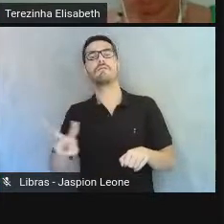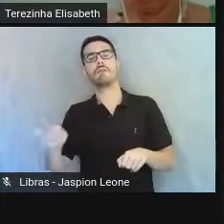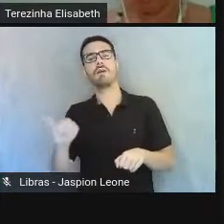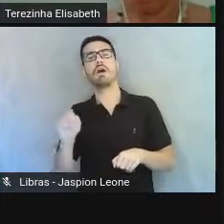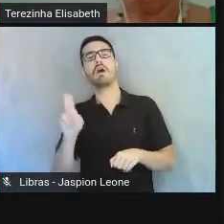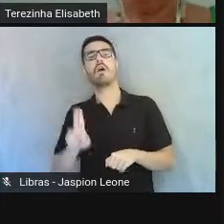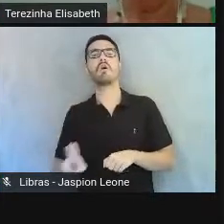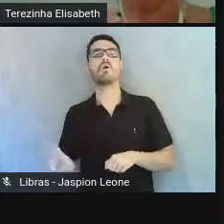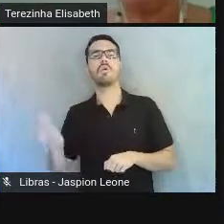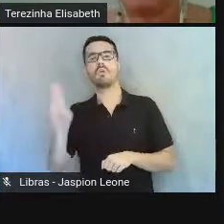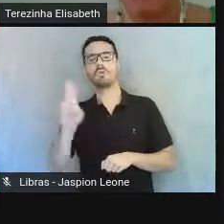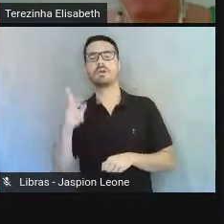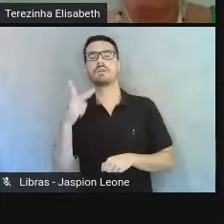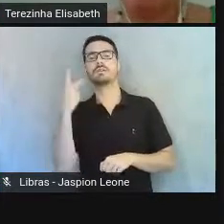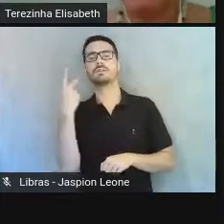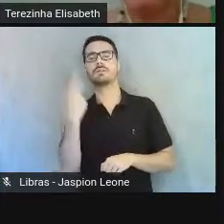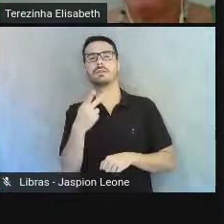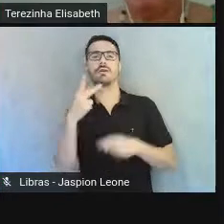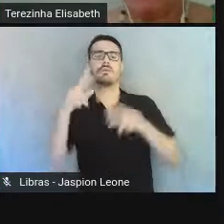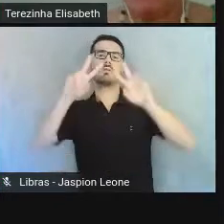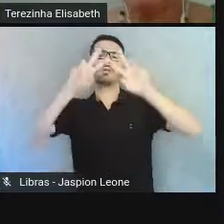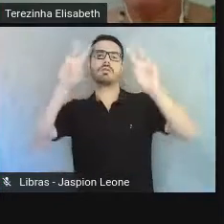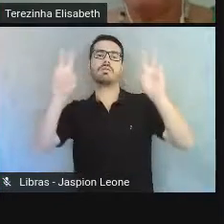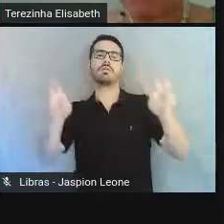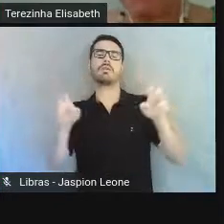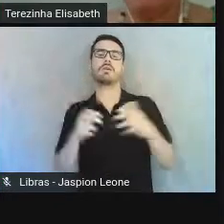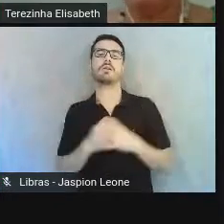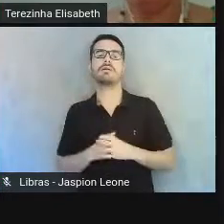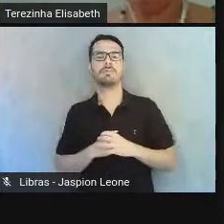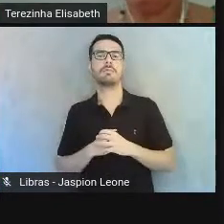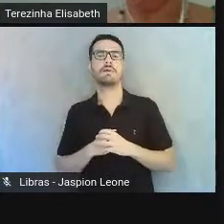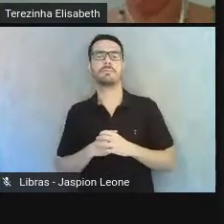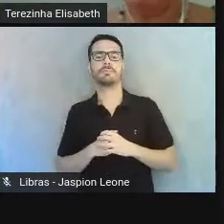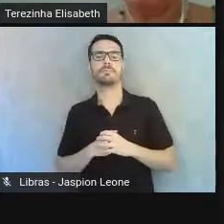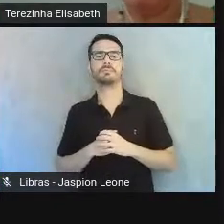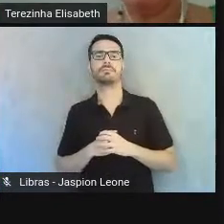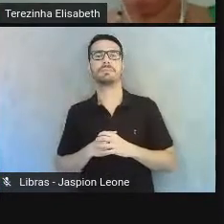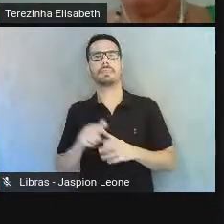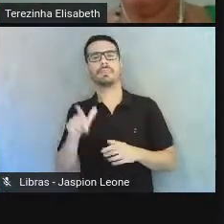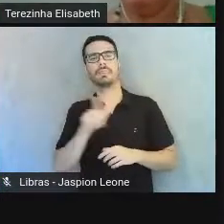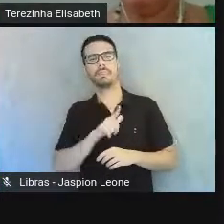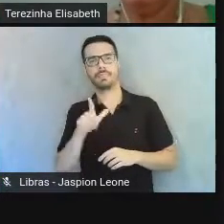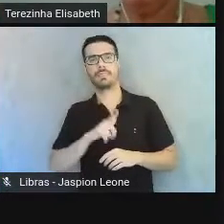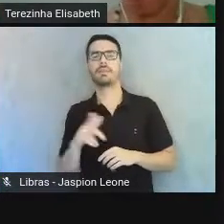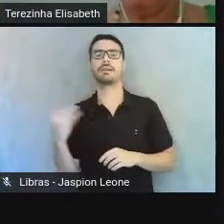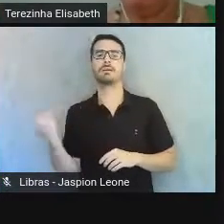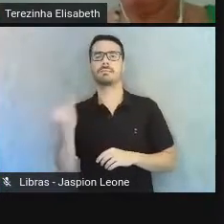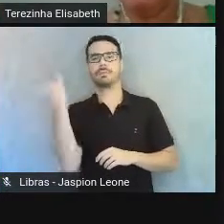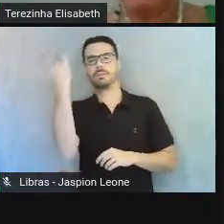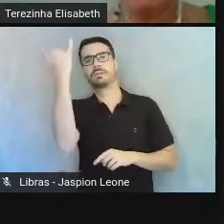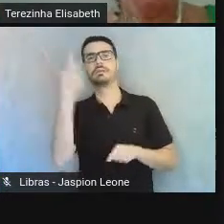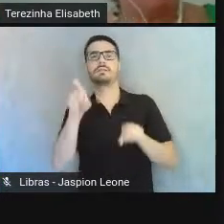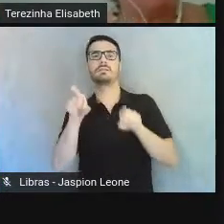que os seus temas emerjam, né, tenham importância e